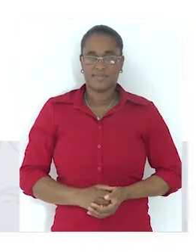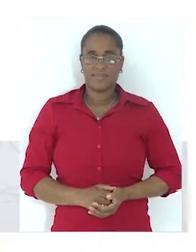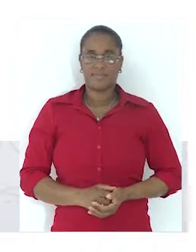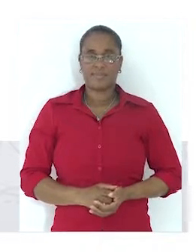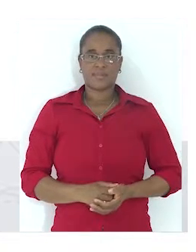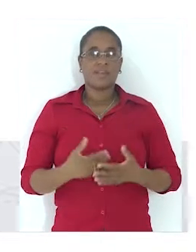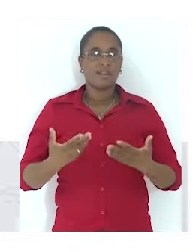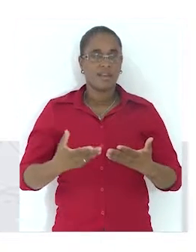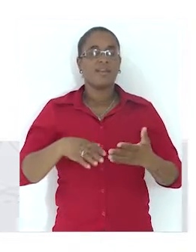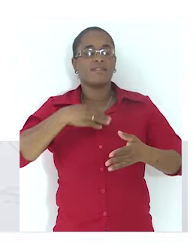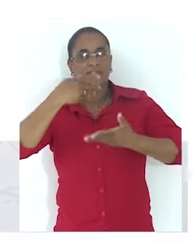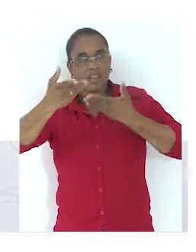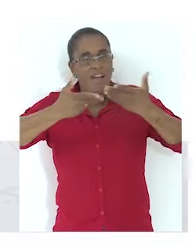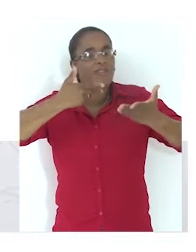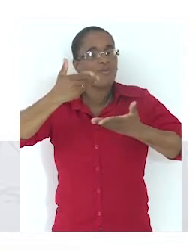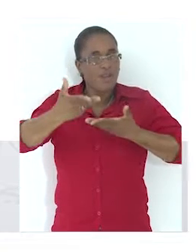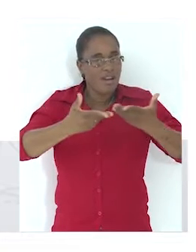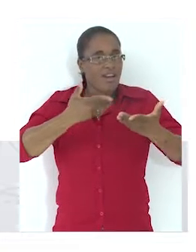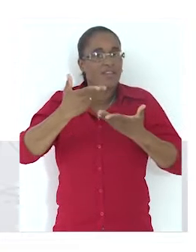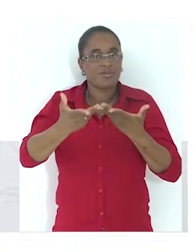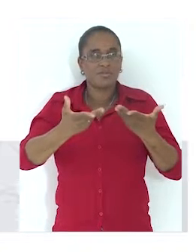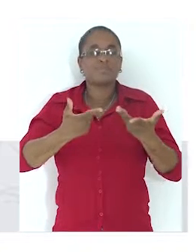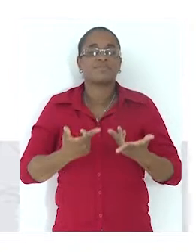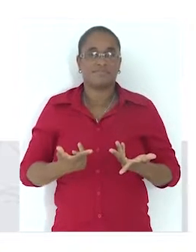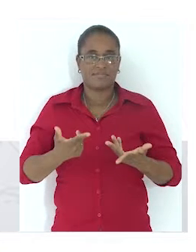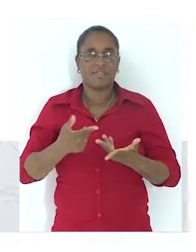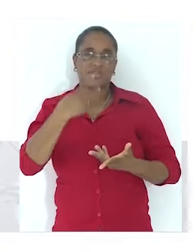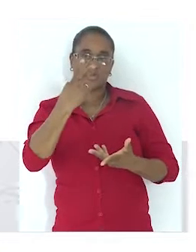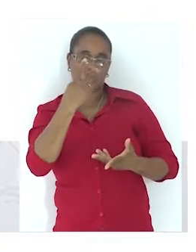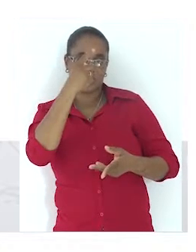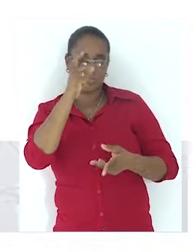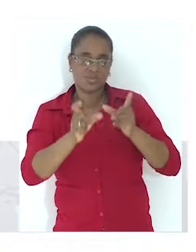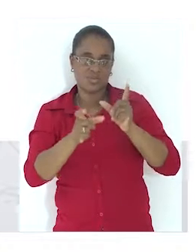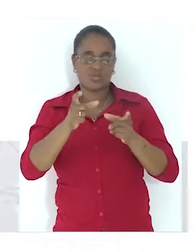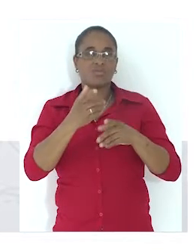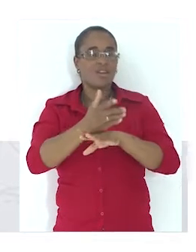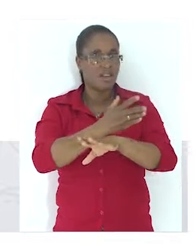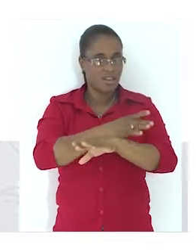E é dialogal. Portanto, é um diálogo, como eu já disse no princípio.